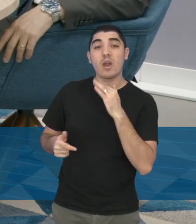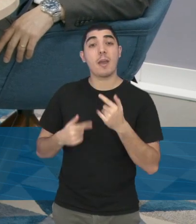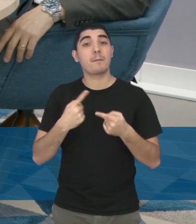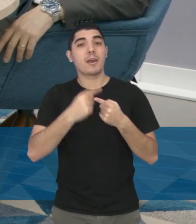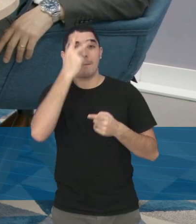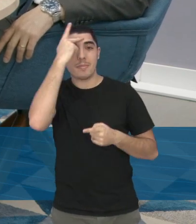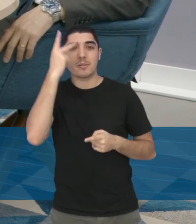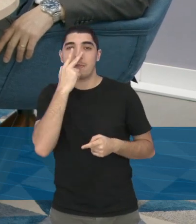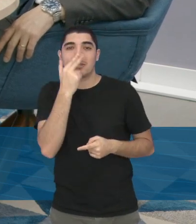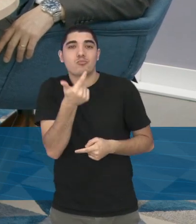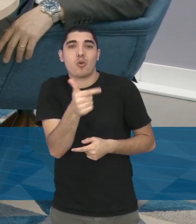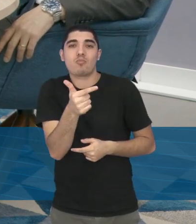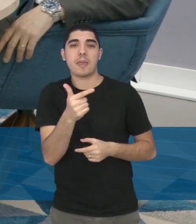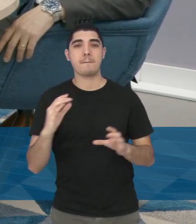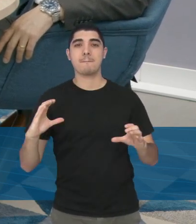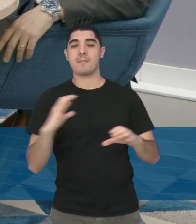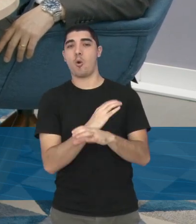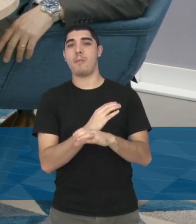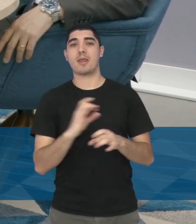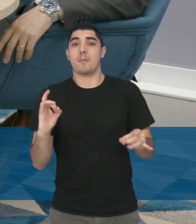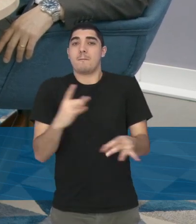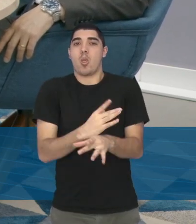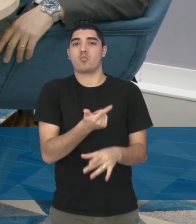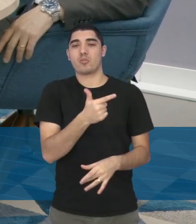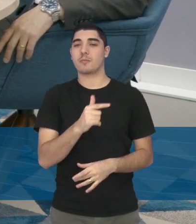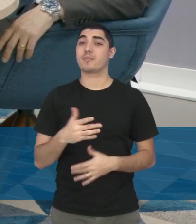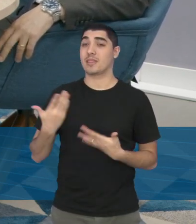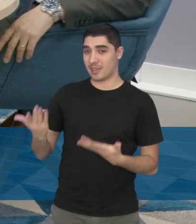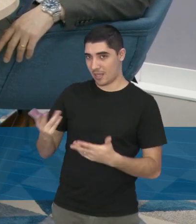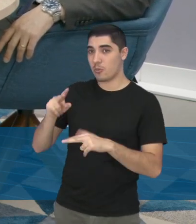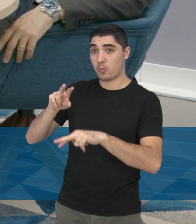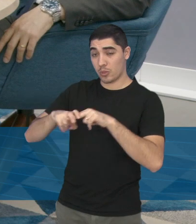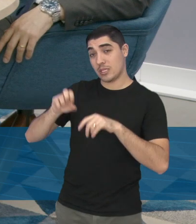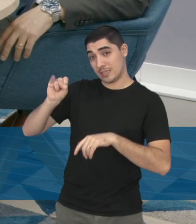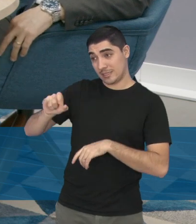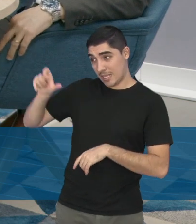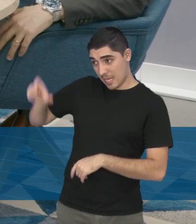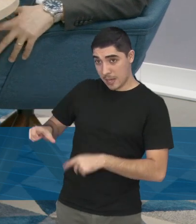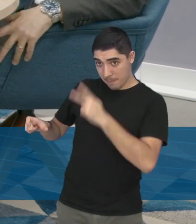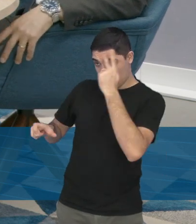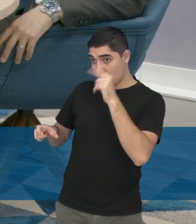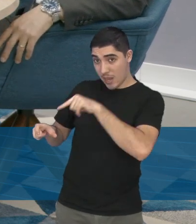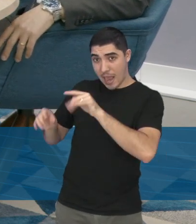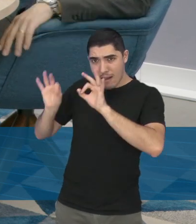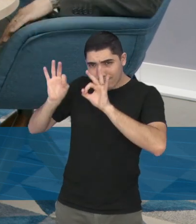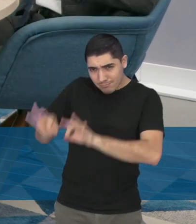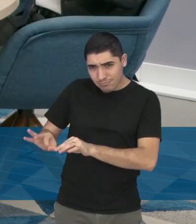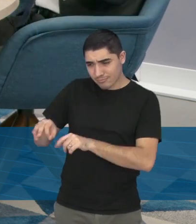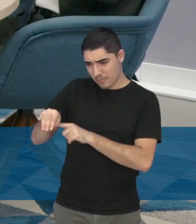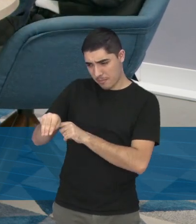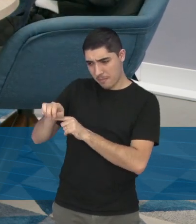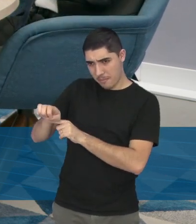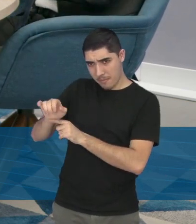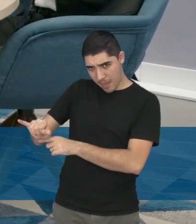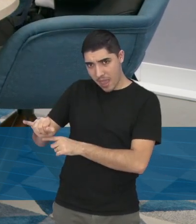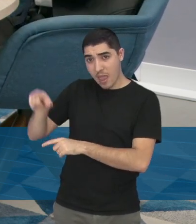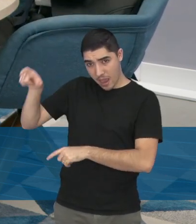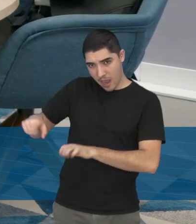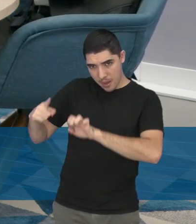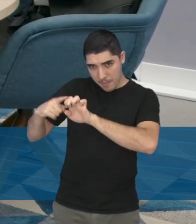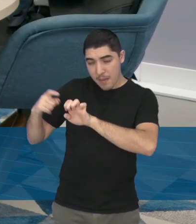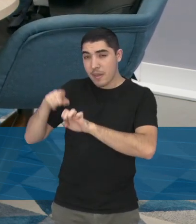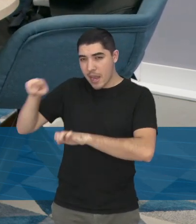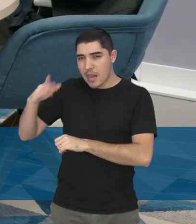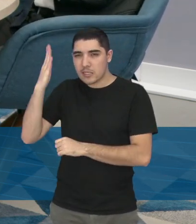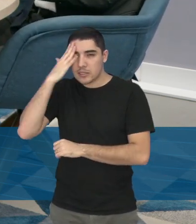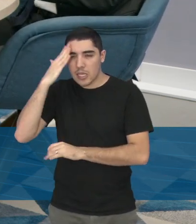está no sistema desse. Se a pessoa é verdadeiramente empresário, se ela é um microempreendedor verdadeiro, está nas regras do